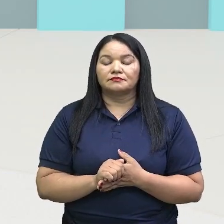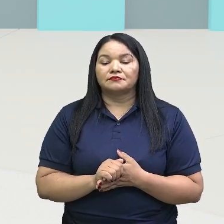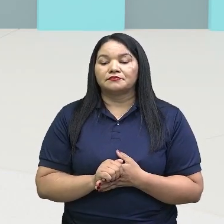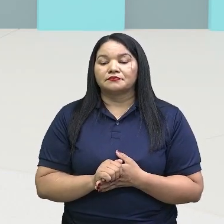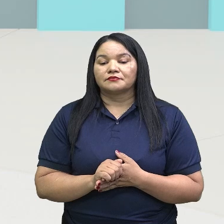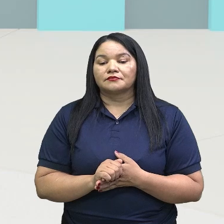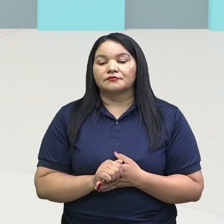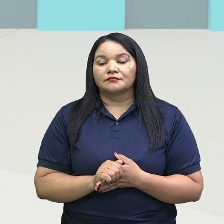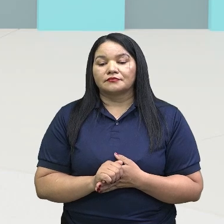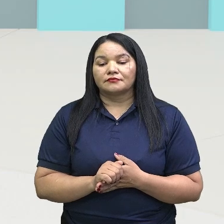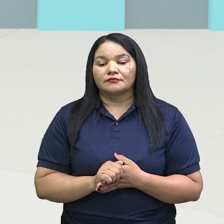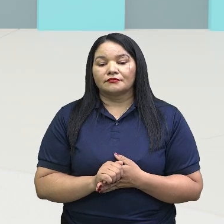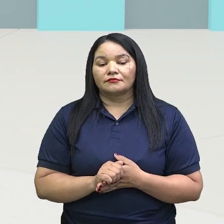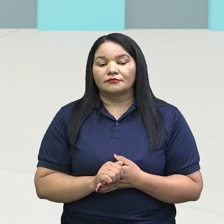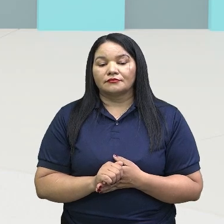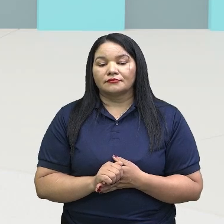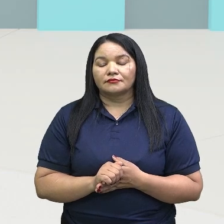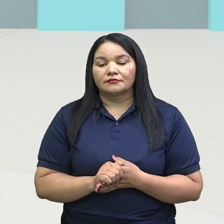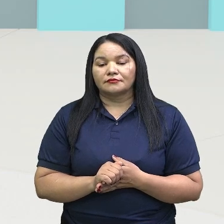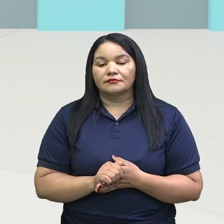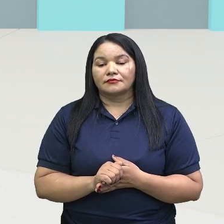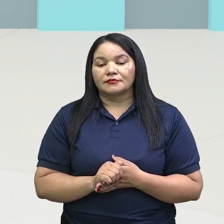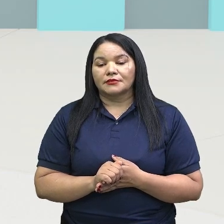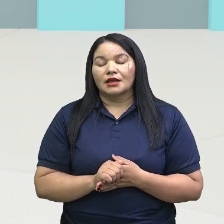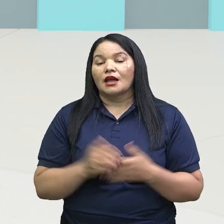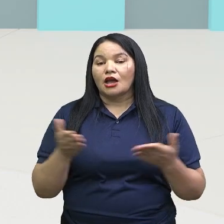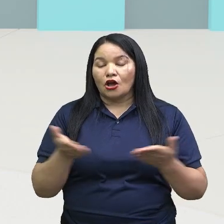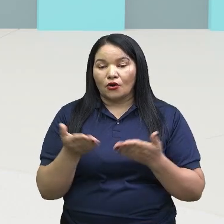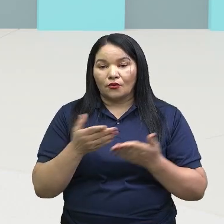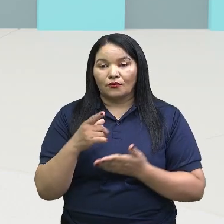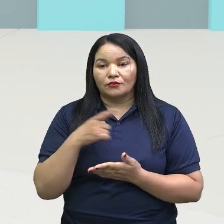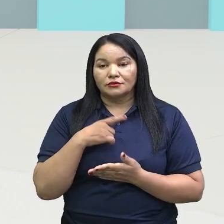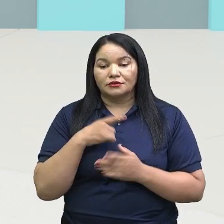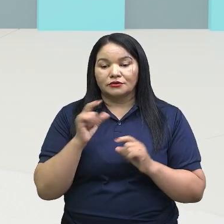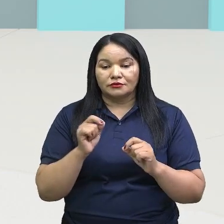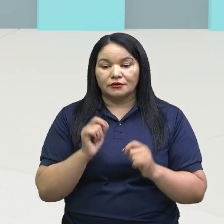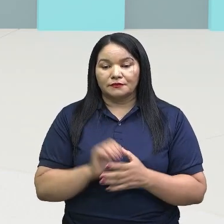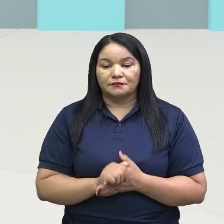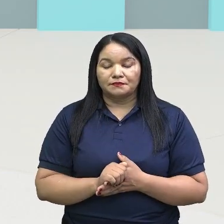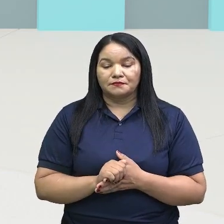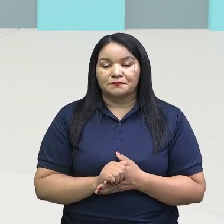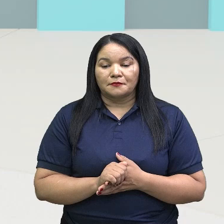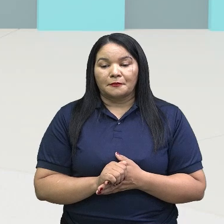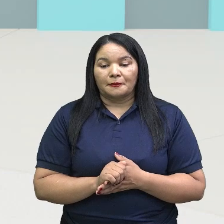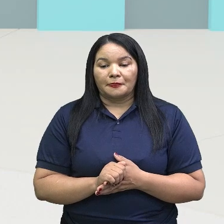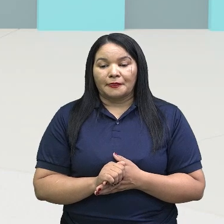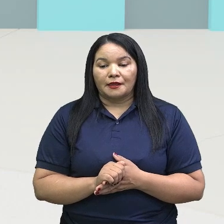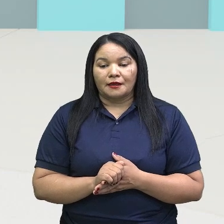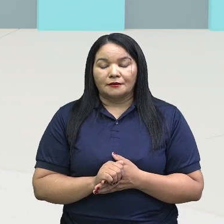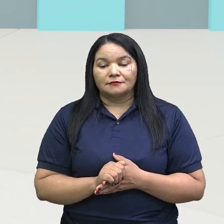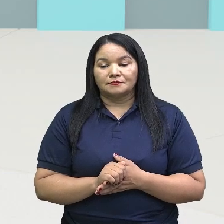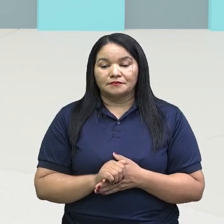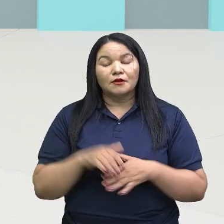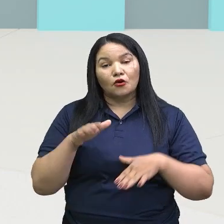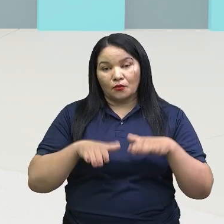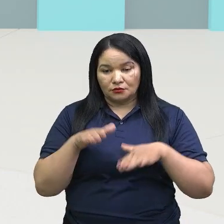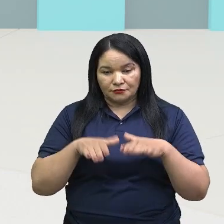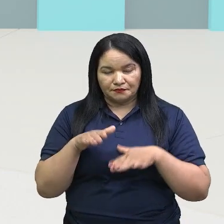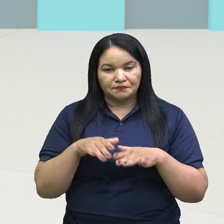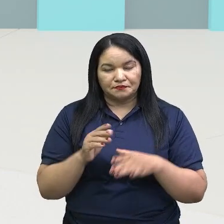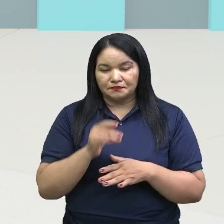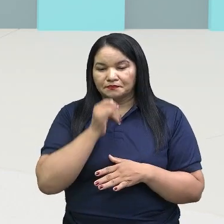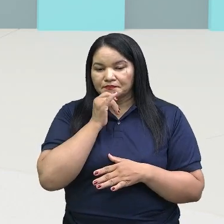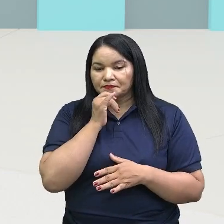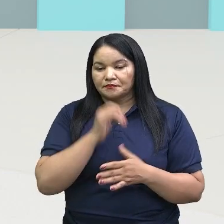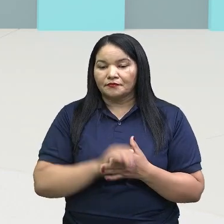que. Então, agora nós temos as condicionais. As condicionais, elas vão expressar uma hipótese,